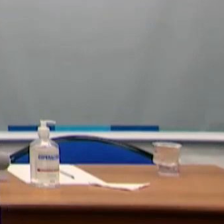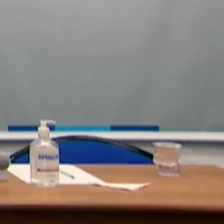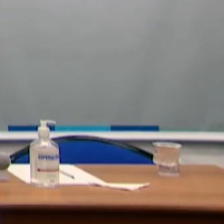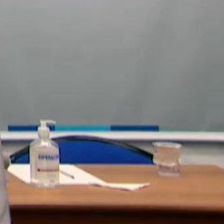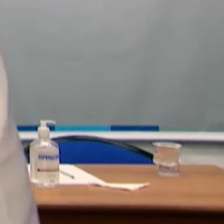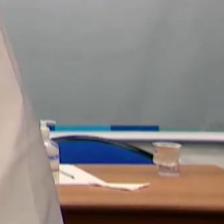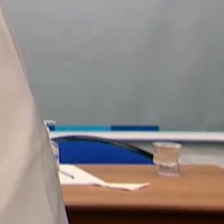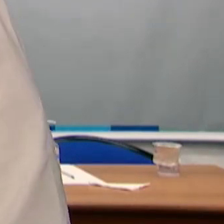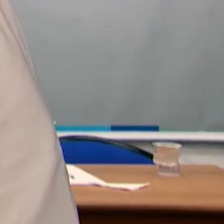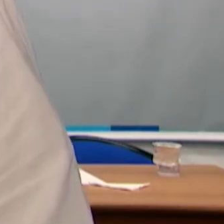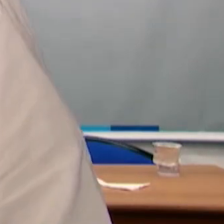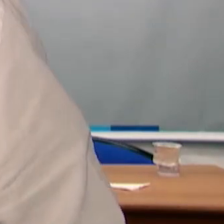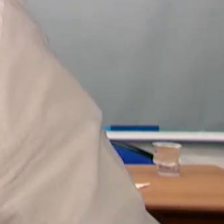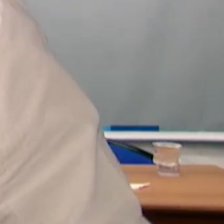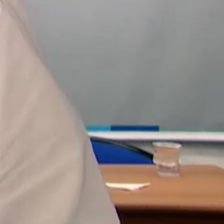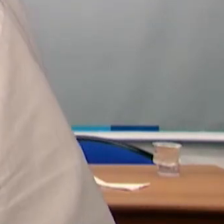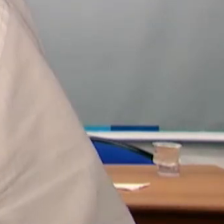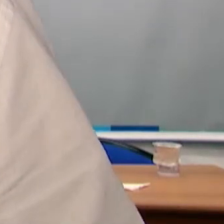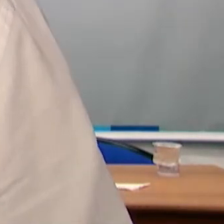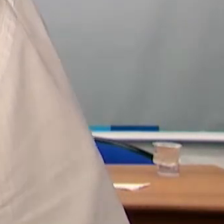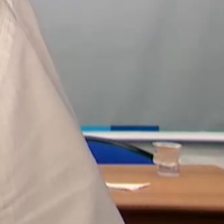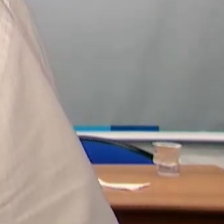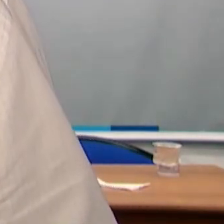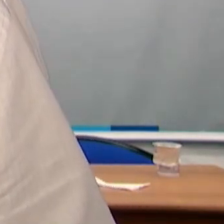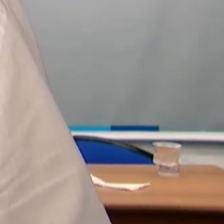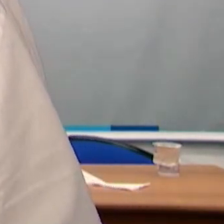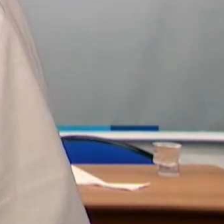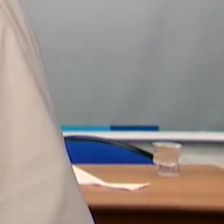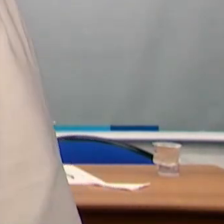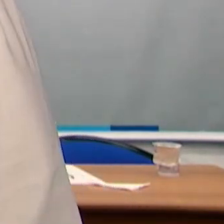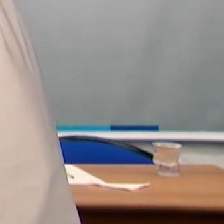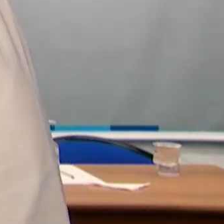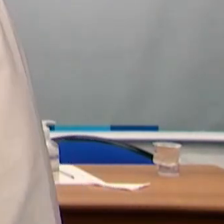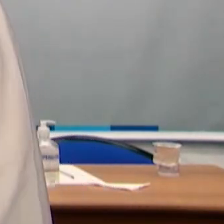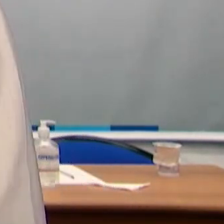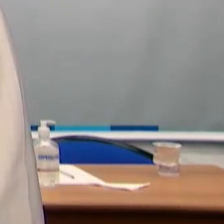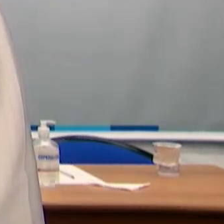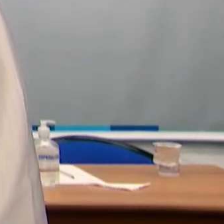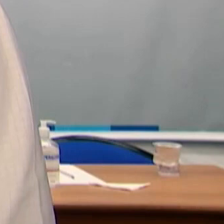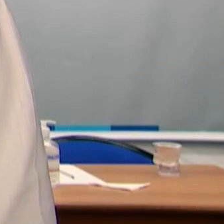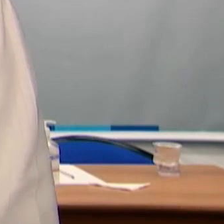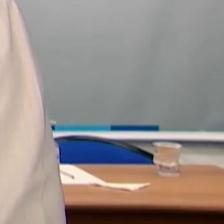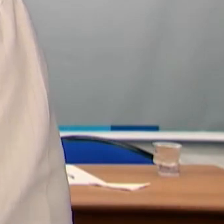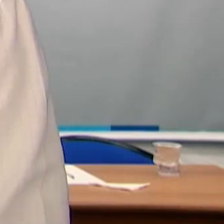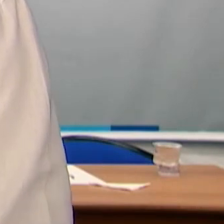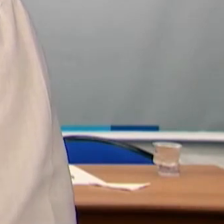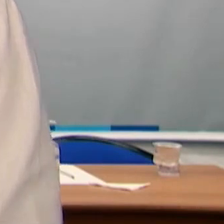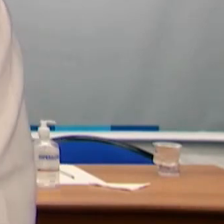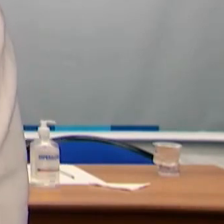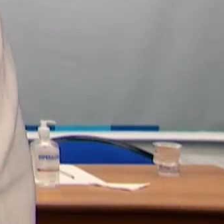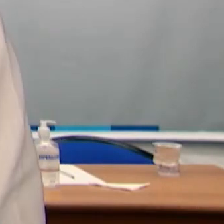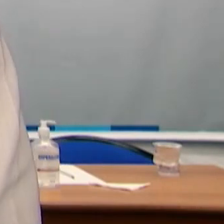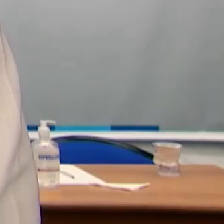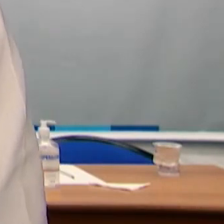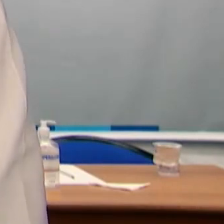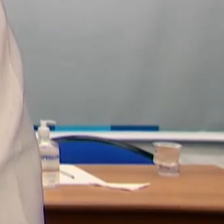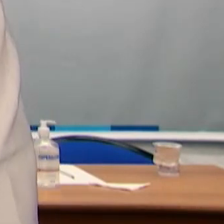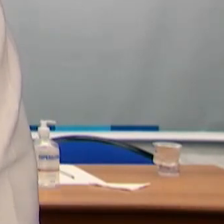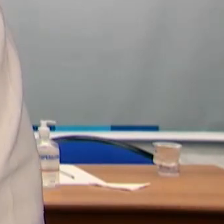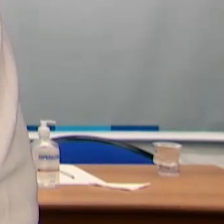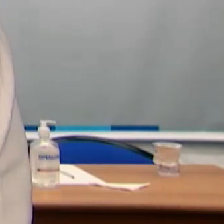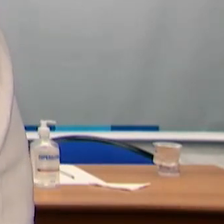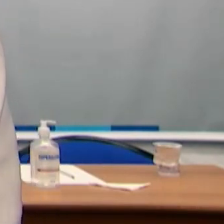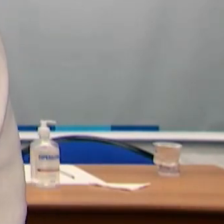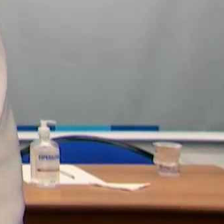se confirmar, nós estaremos ampliando, otimizando e ofertando mais 7 mil consultas mês